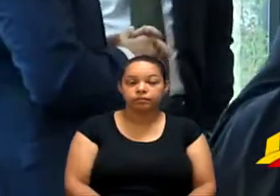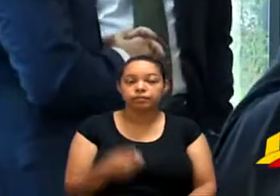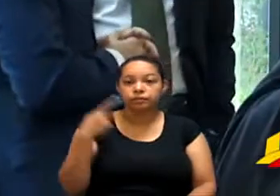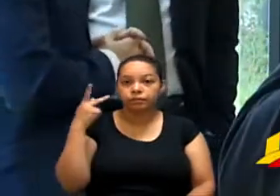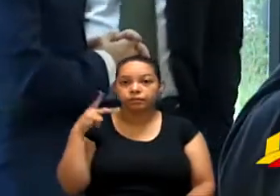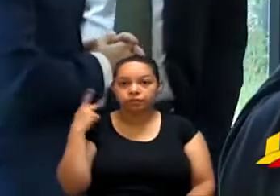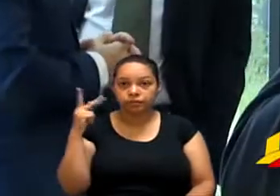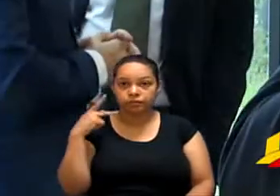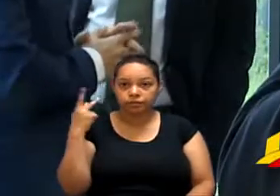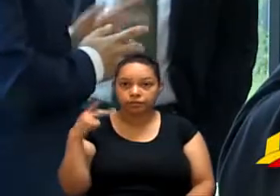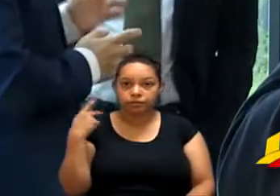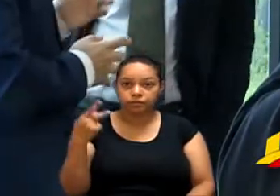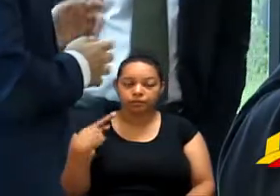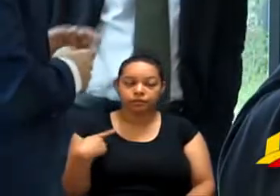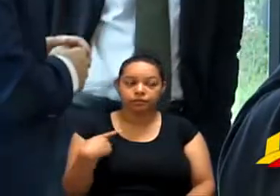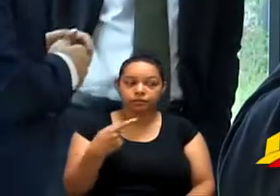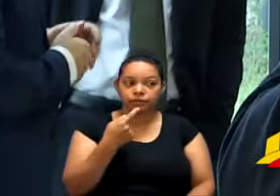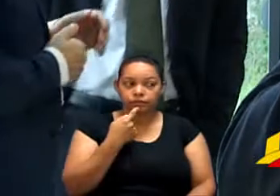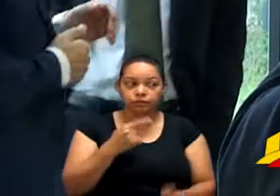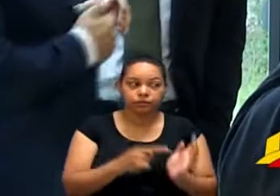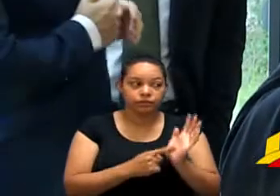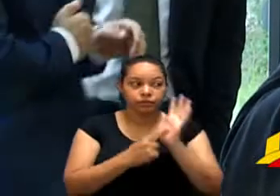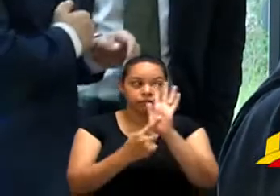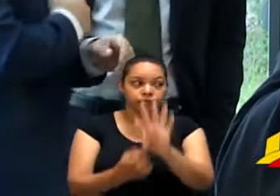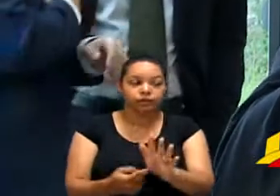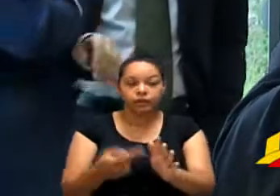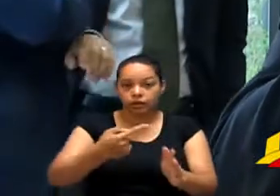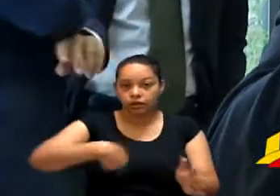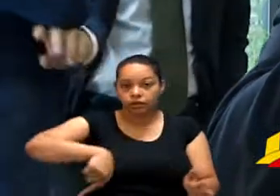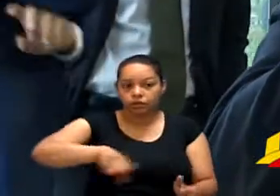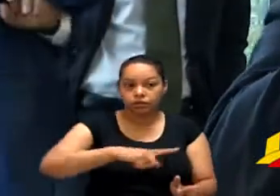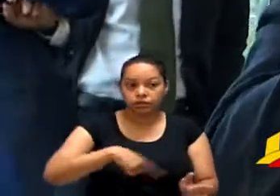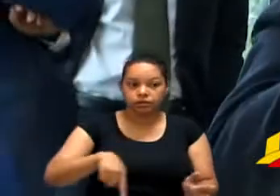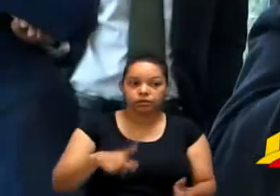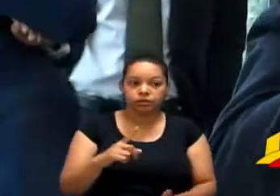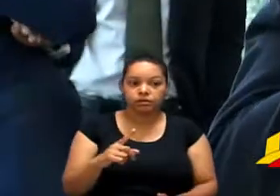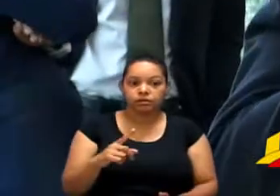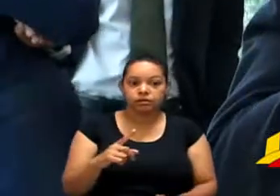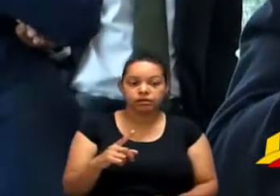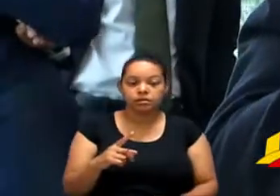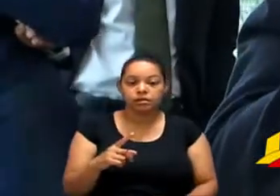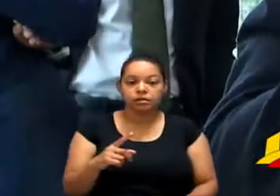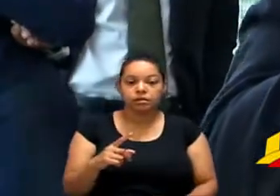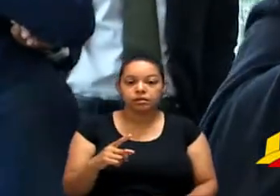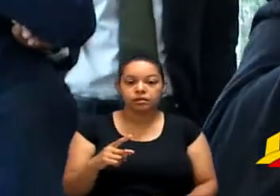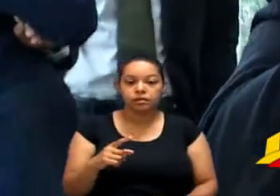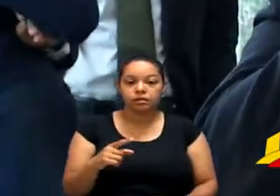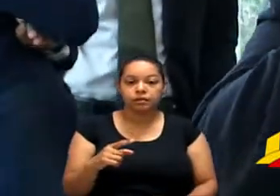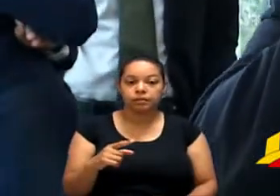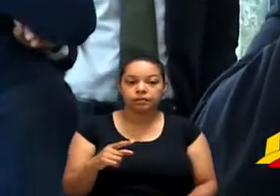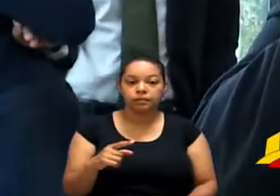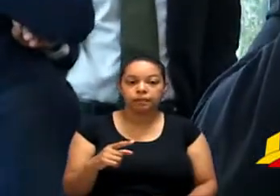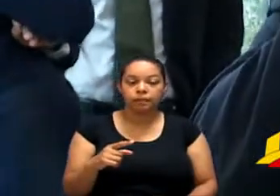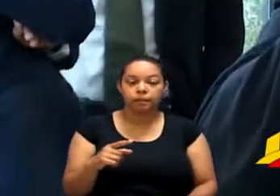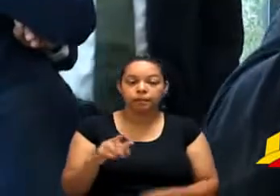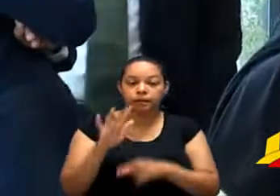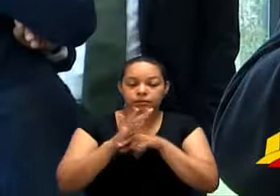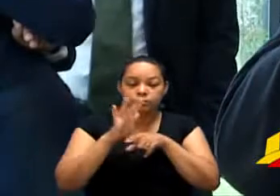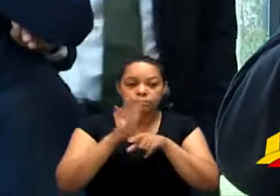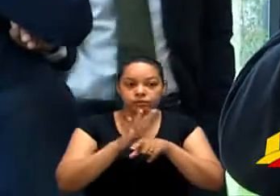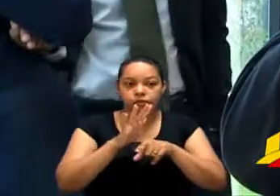o que o encaminhamento que eu tô colocando você nesse seguinte nós somos democrático e a posição é Nossa né tanto é que olha